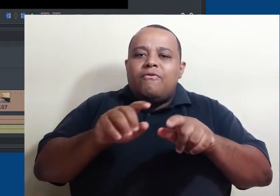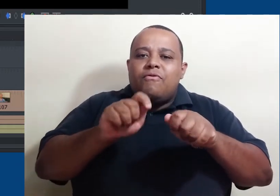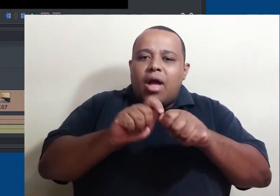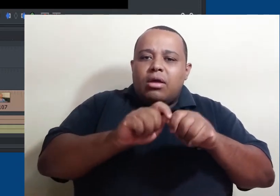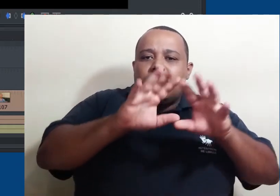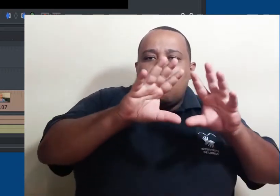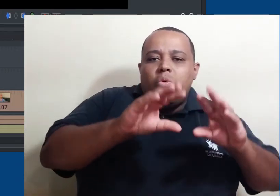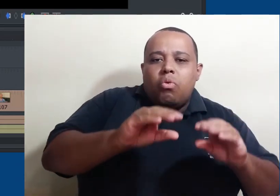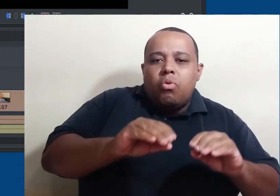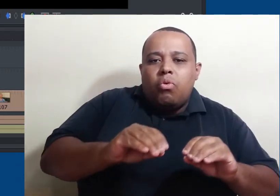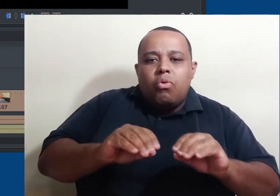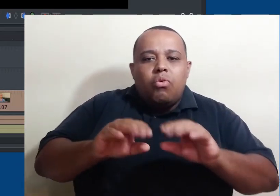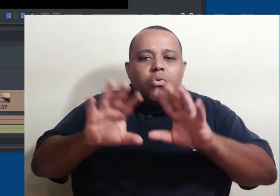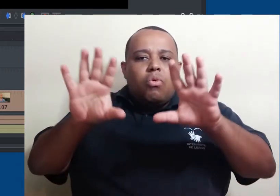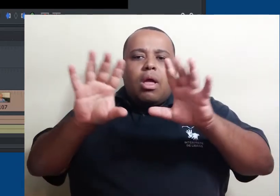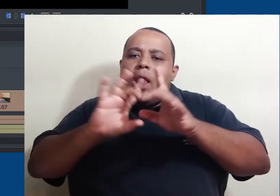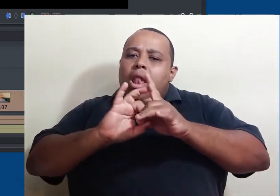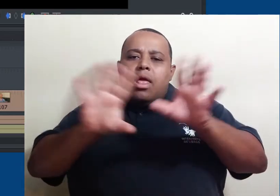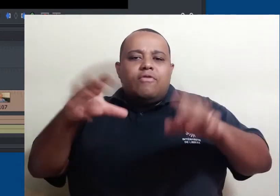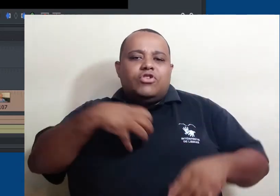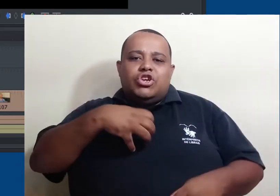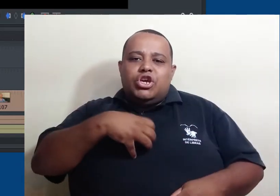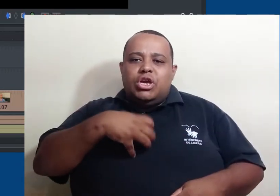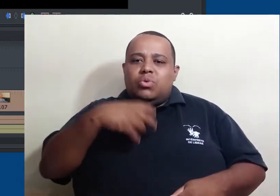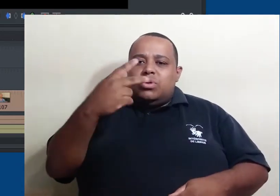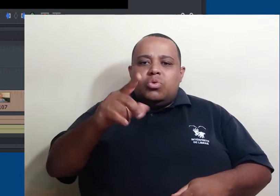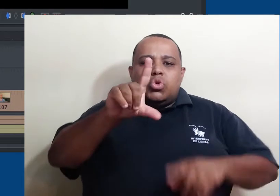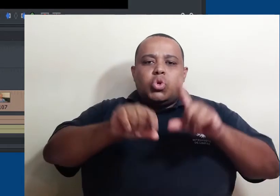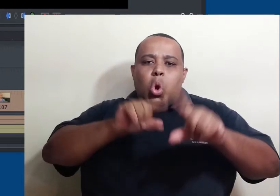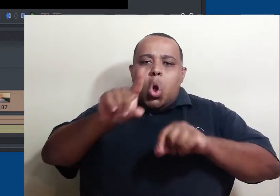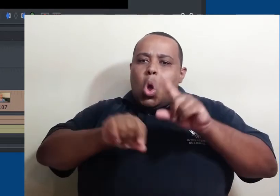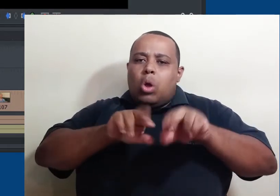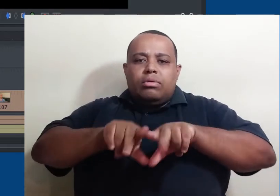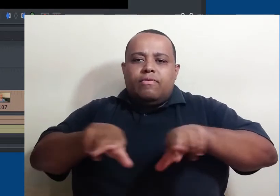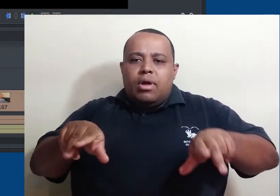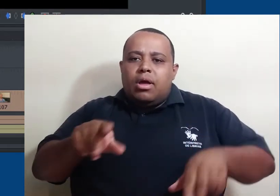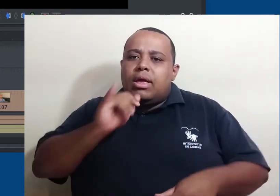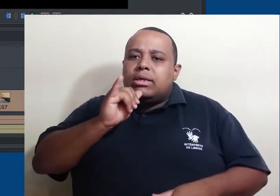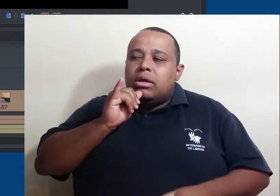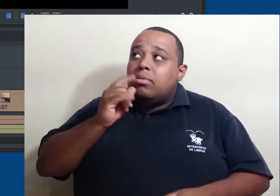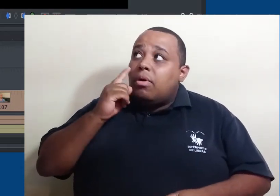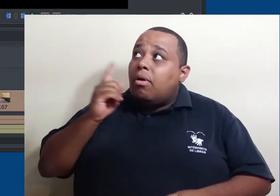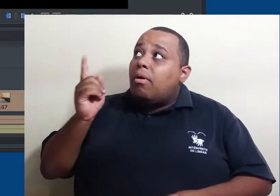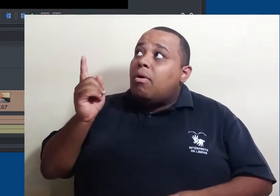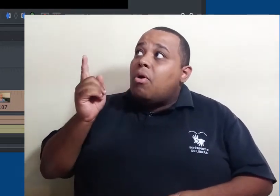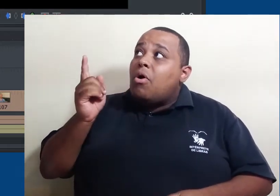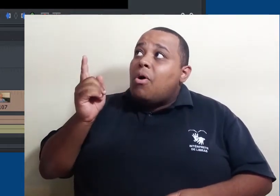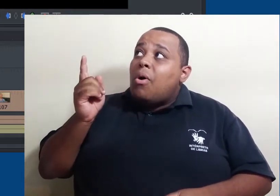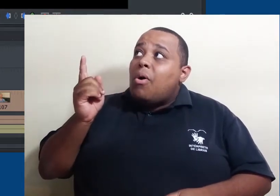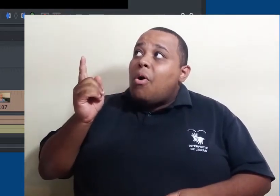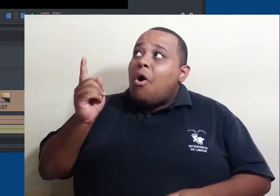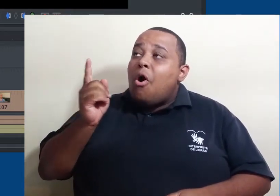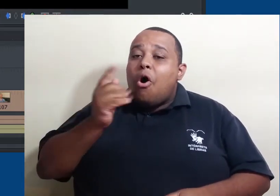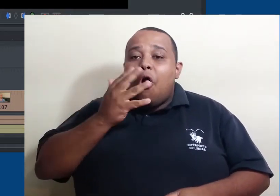uma outline aqui de alguma cor específica que você queira. Vamos ver aqui, eu vou botar um verde, por exemplo, só para vocês verem. Então, ó,